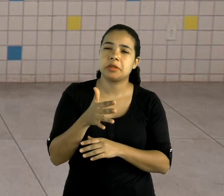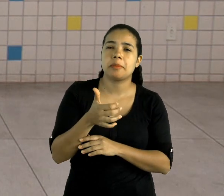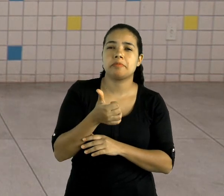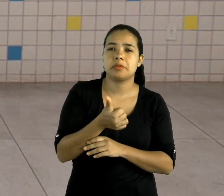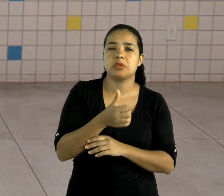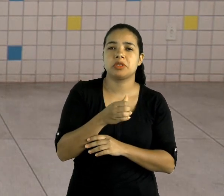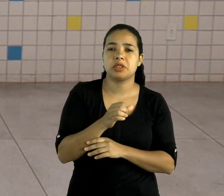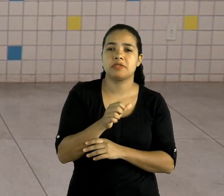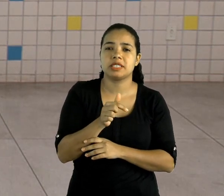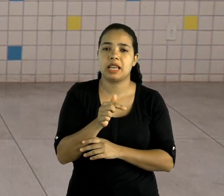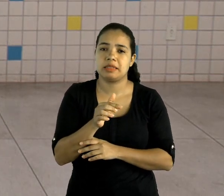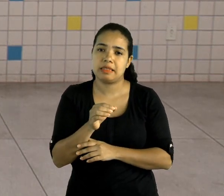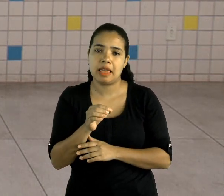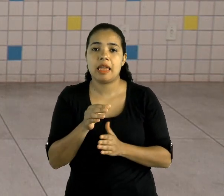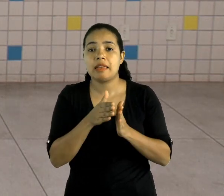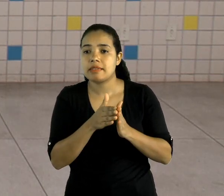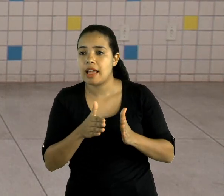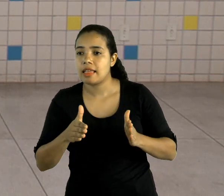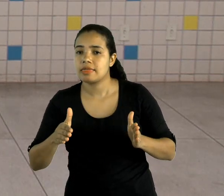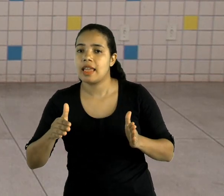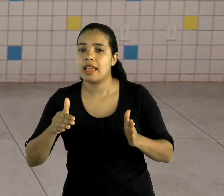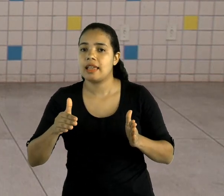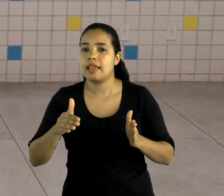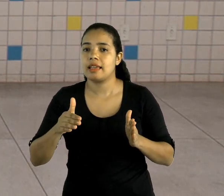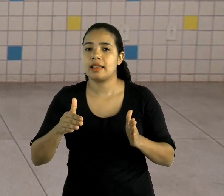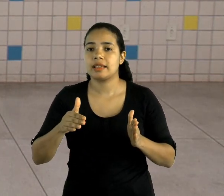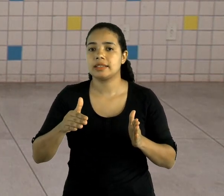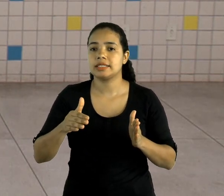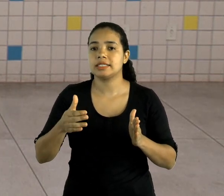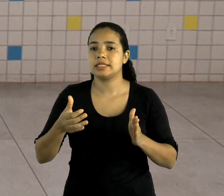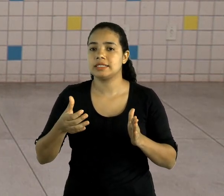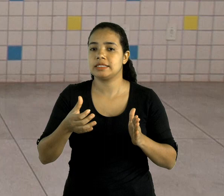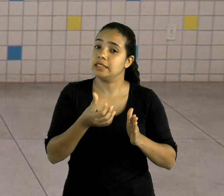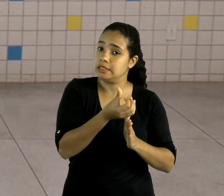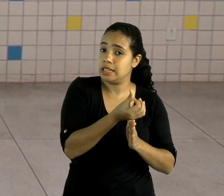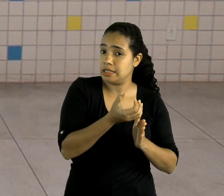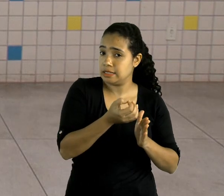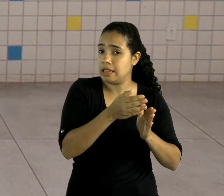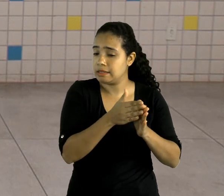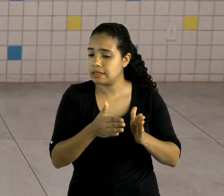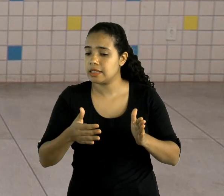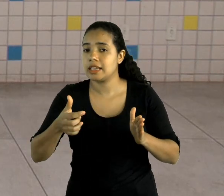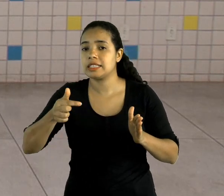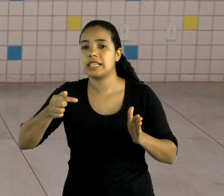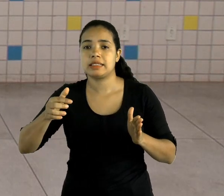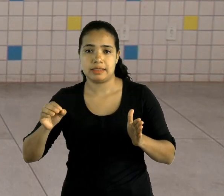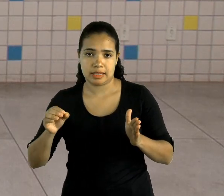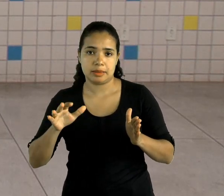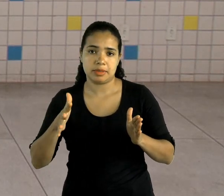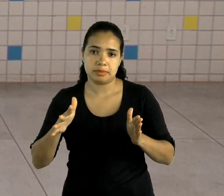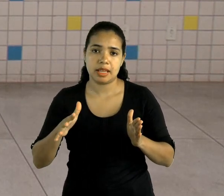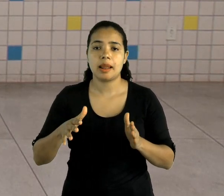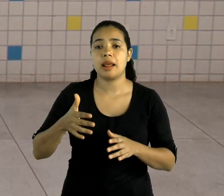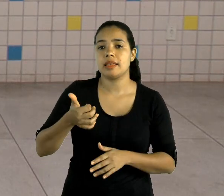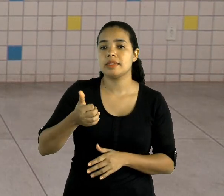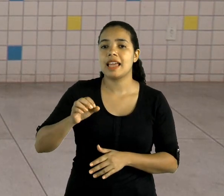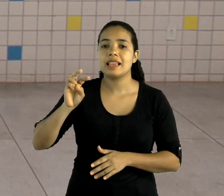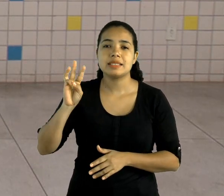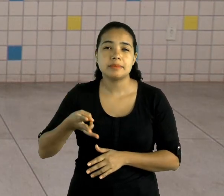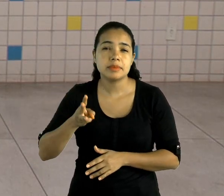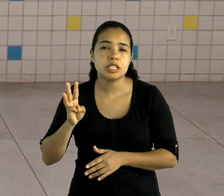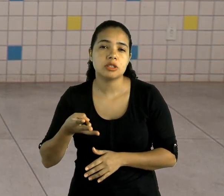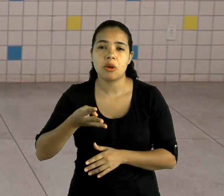na década de 70. Porém, hoje em dia eu ainda tenho uma movimentação média de 10 milhões de